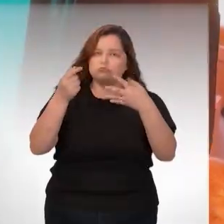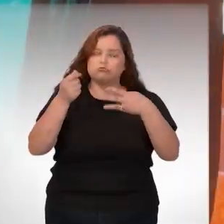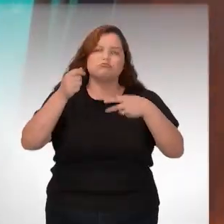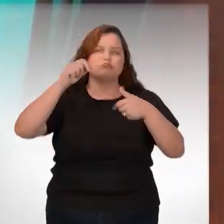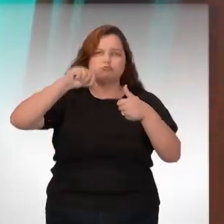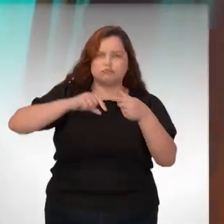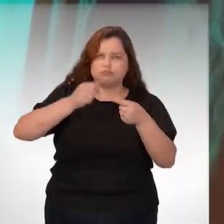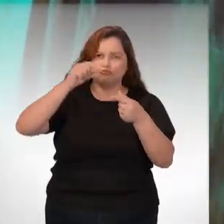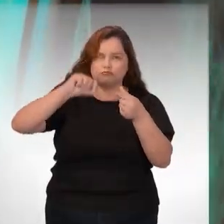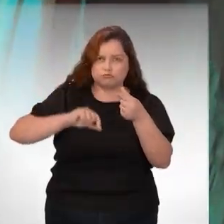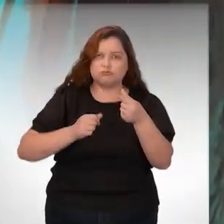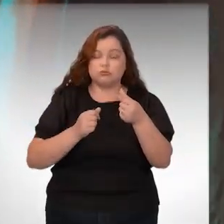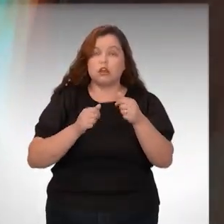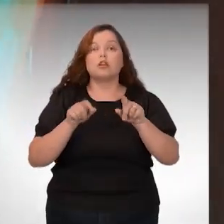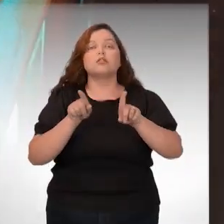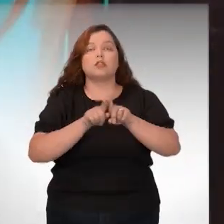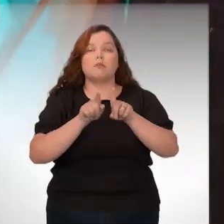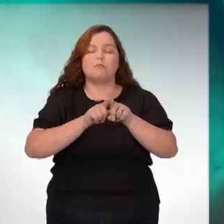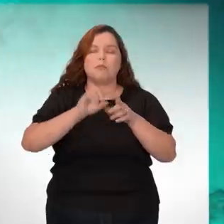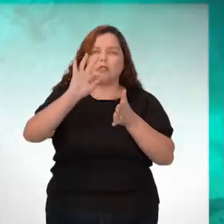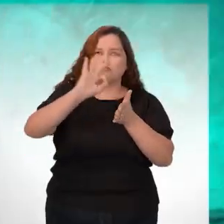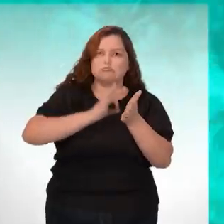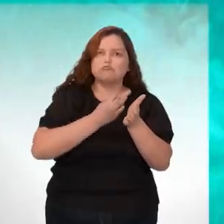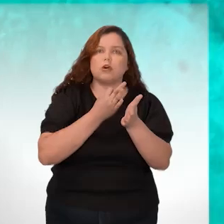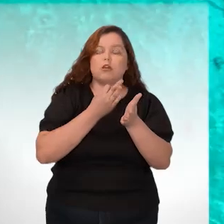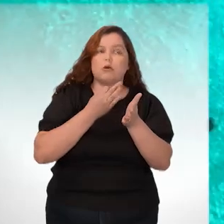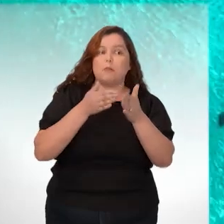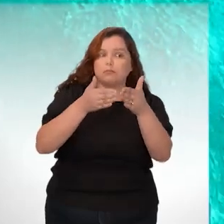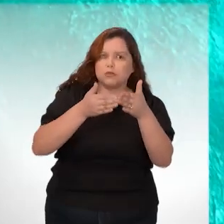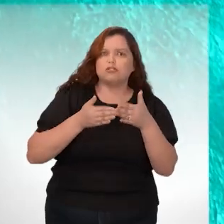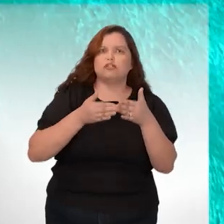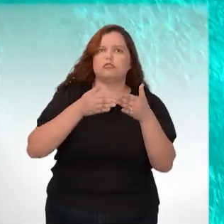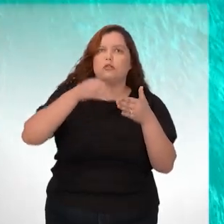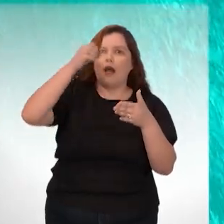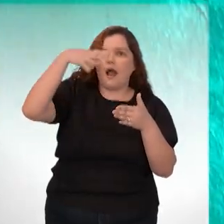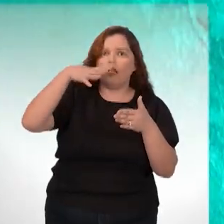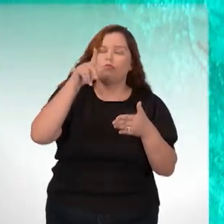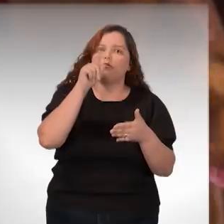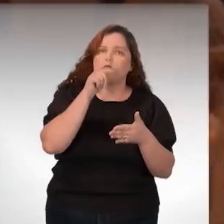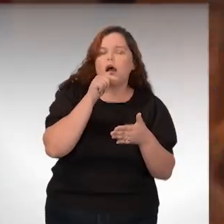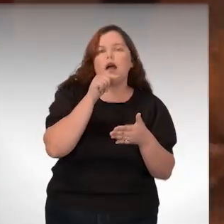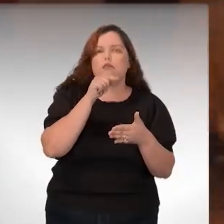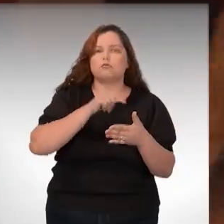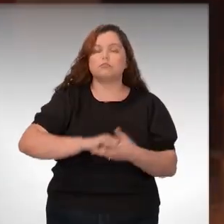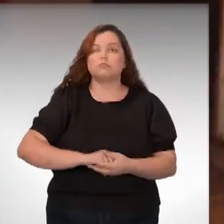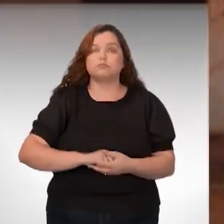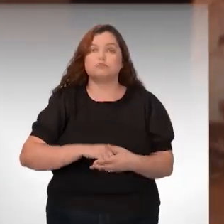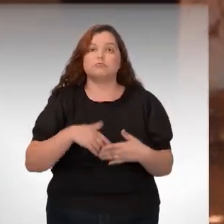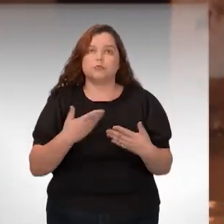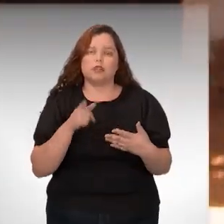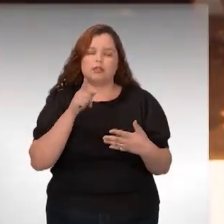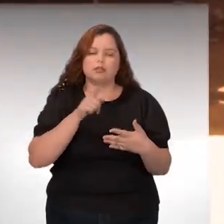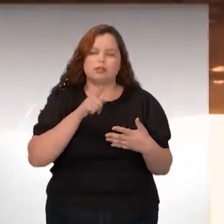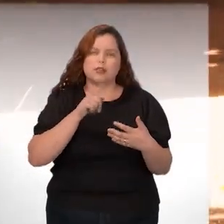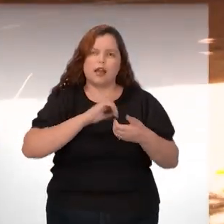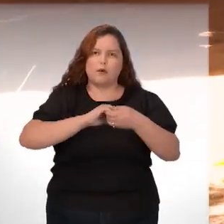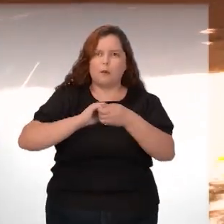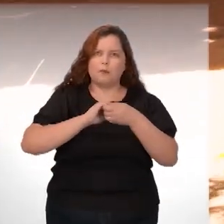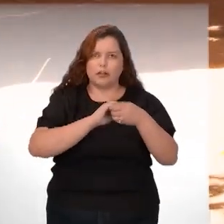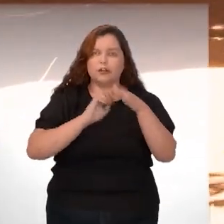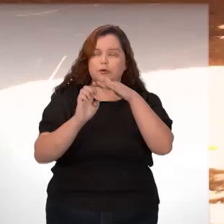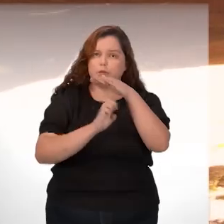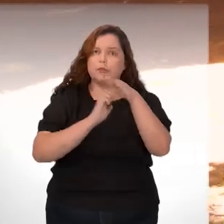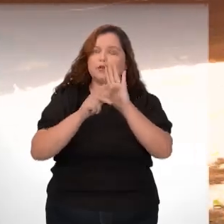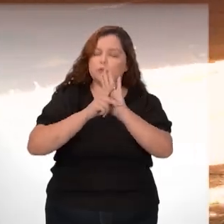e 5 dias para protocolar formalmente pedidos na Saneago e na Equatorial, as companhias de saneamento e energia